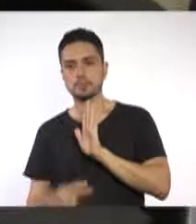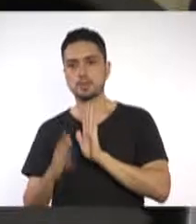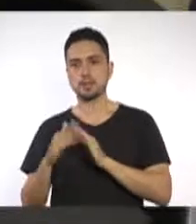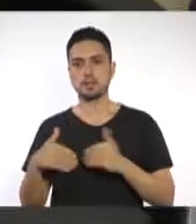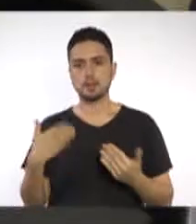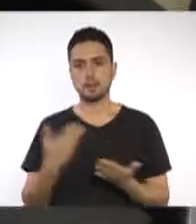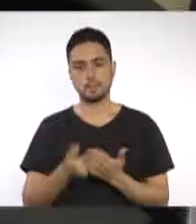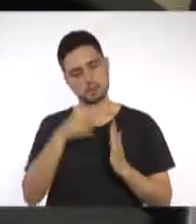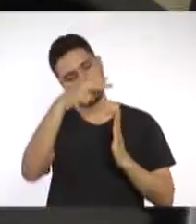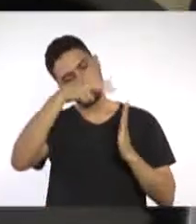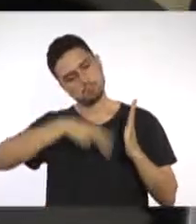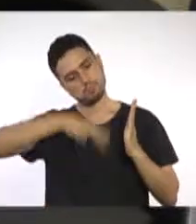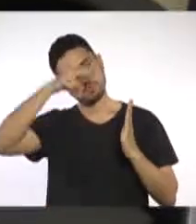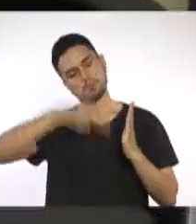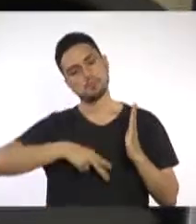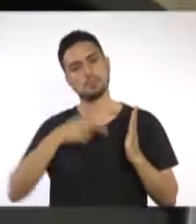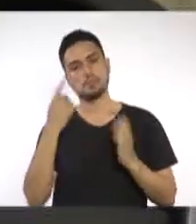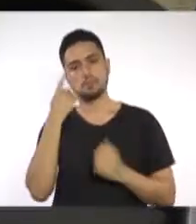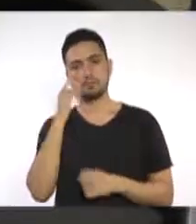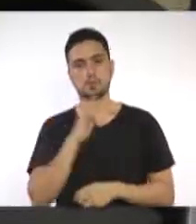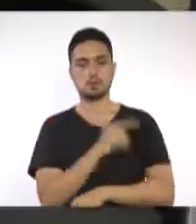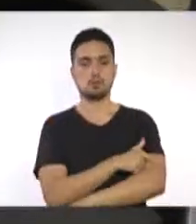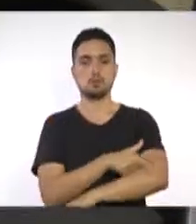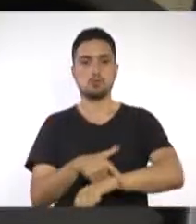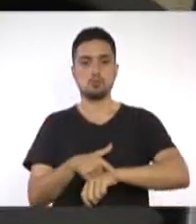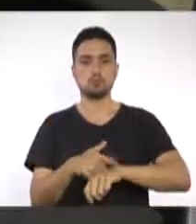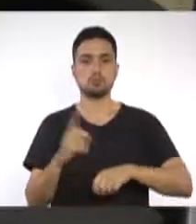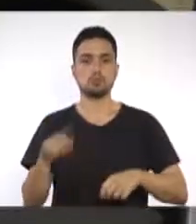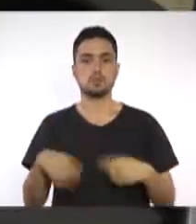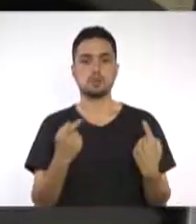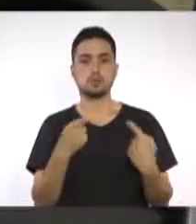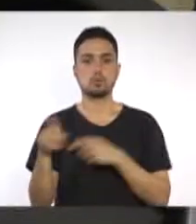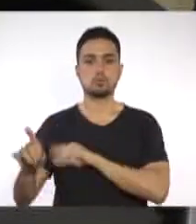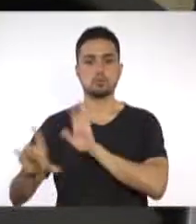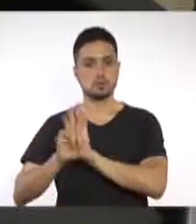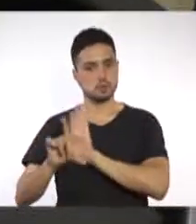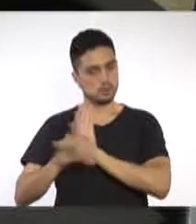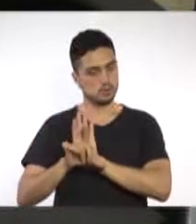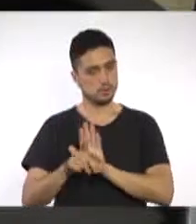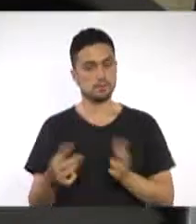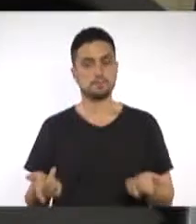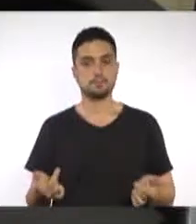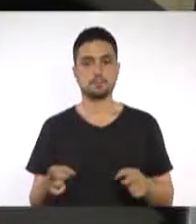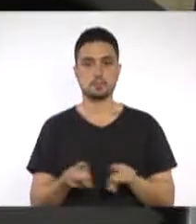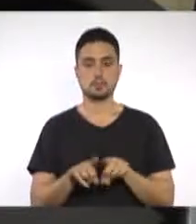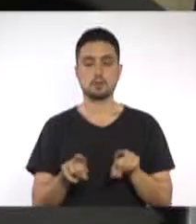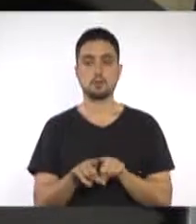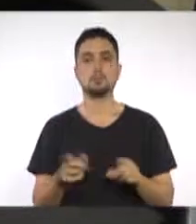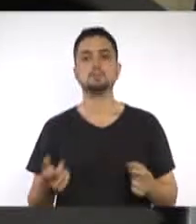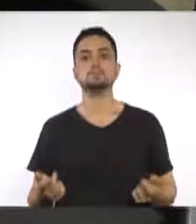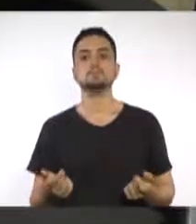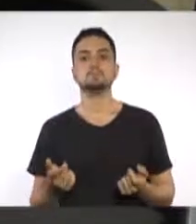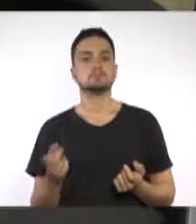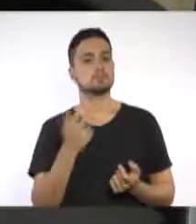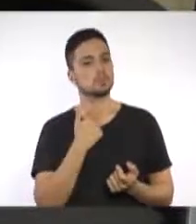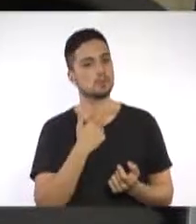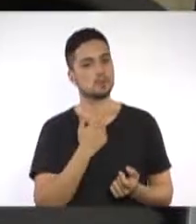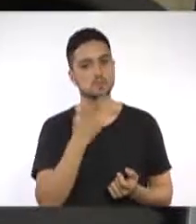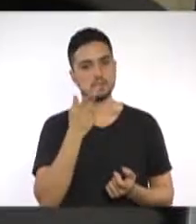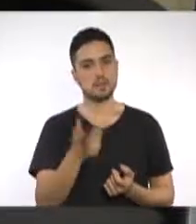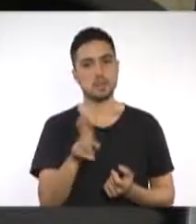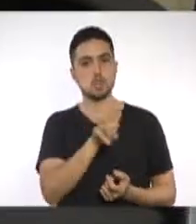indicação de condutas que contrariam a legislação, sem citar qualquer pessoa,